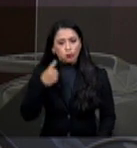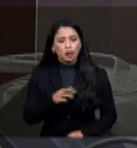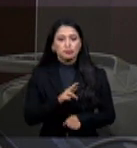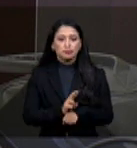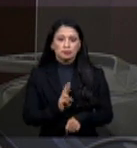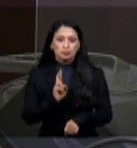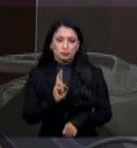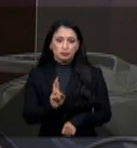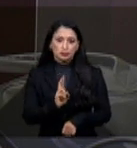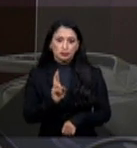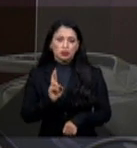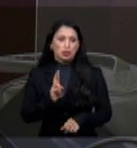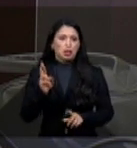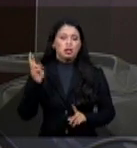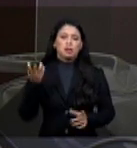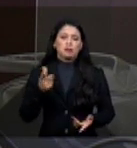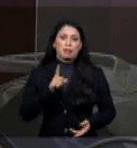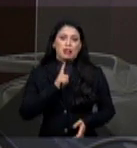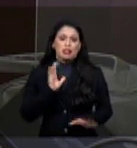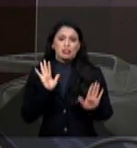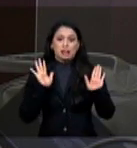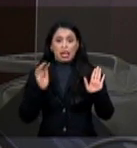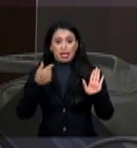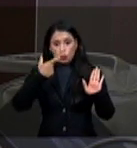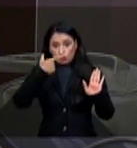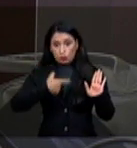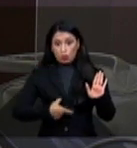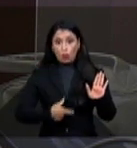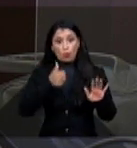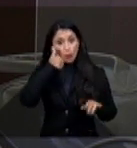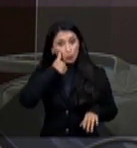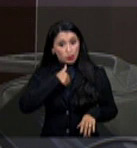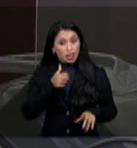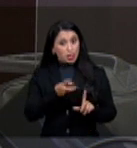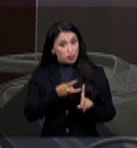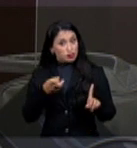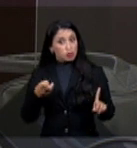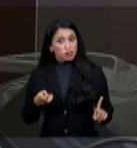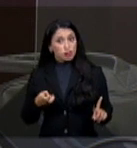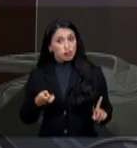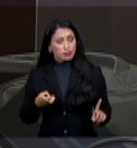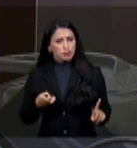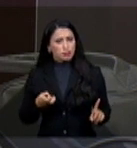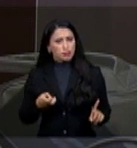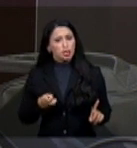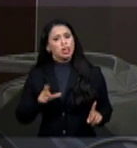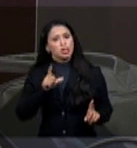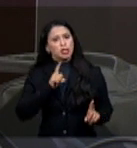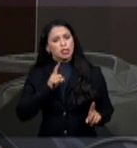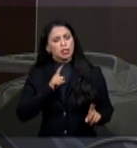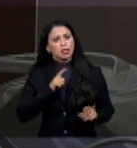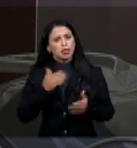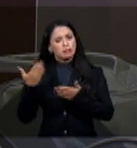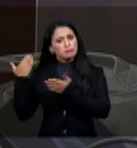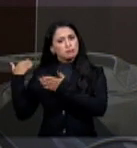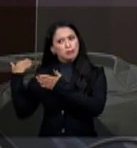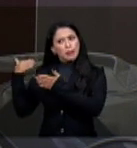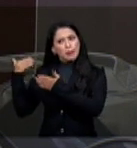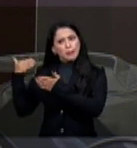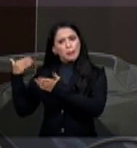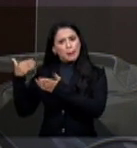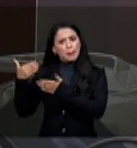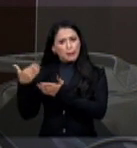doutoranda, independente dos títulos, eu não deixo de ser quem eu sou, uma mulher indígena que traz comigo uma bagagem ancestral.